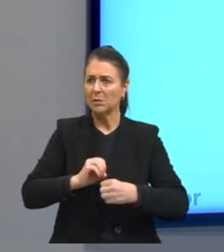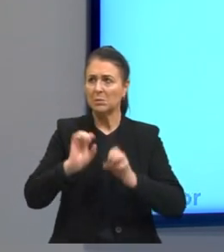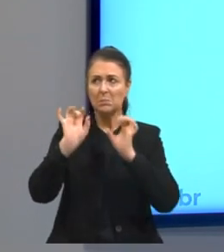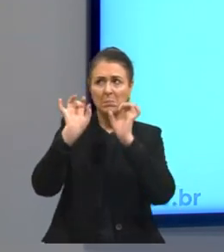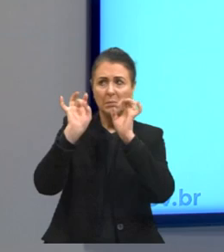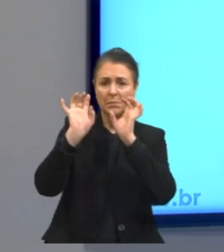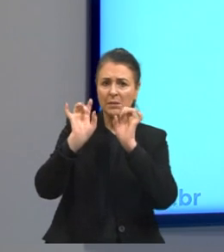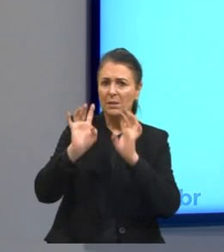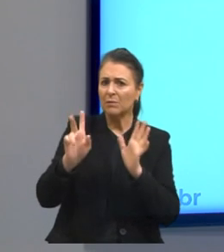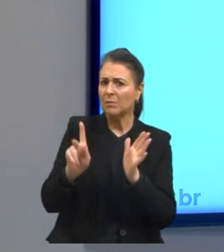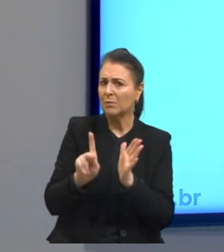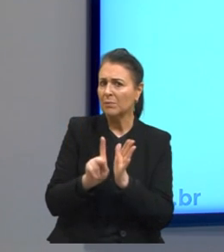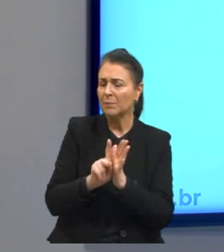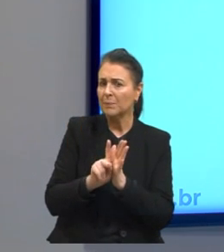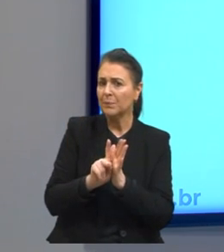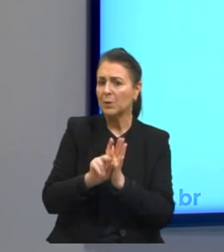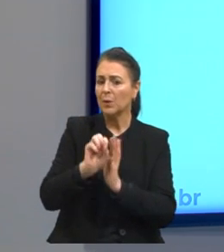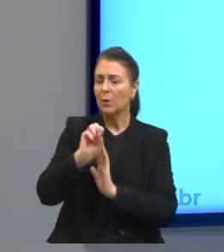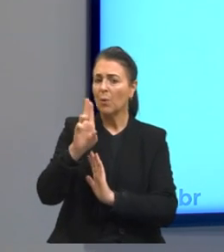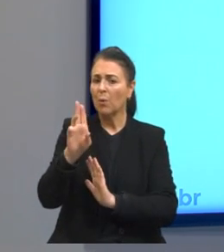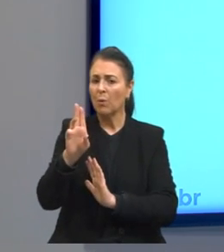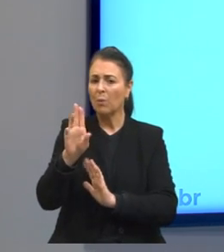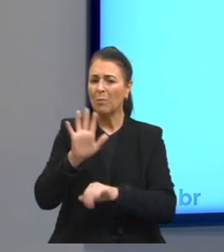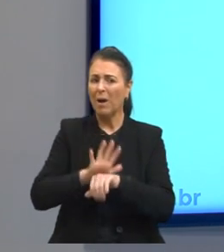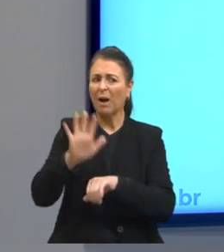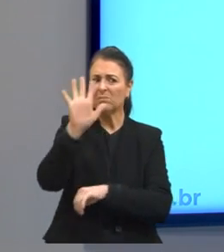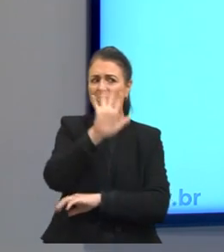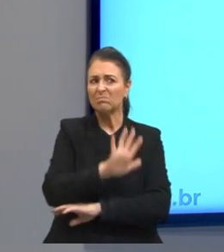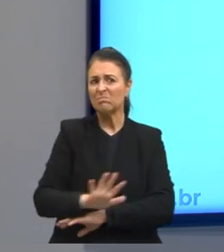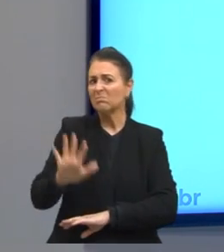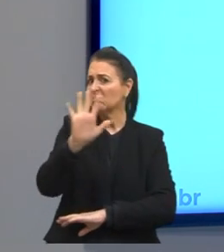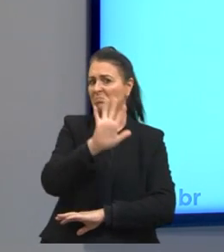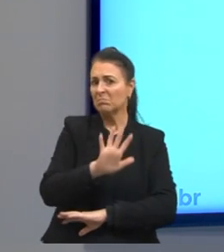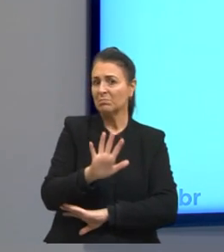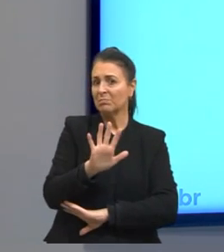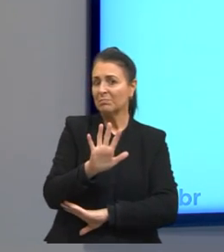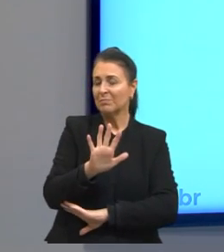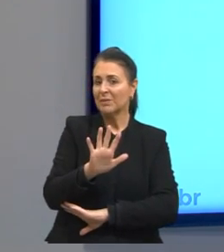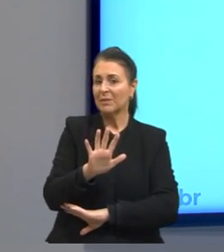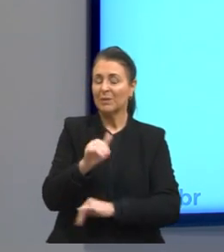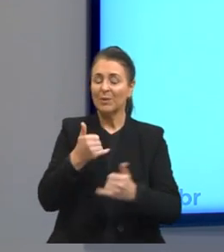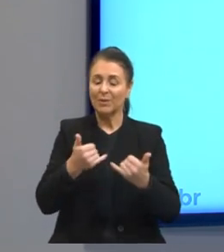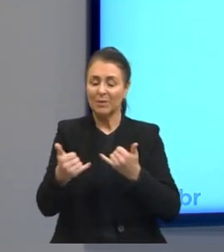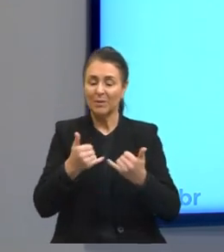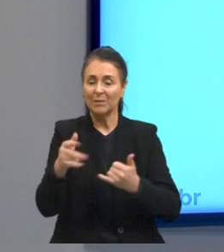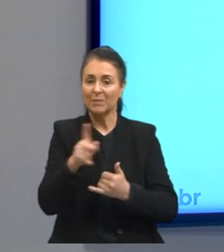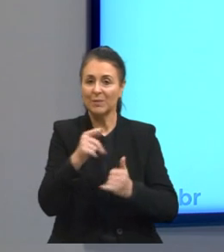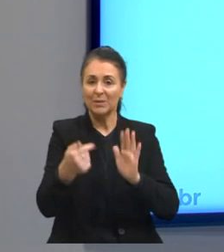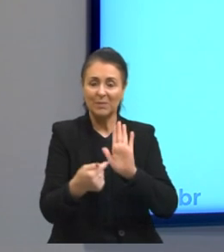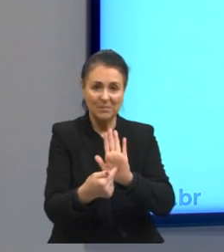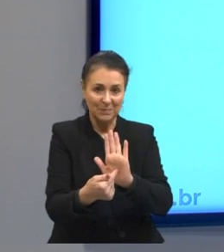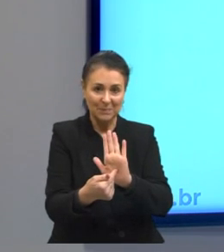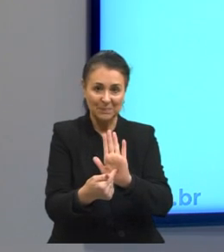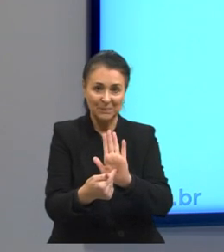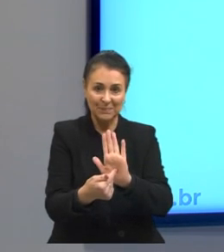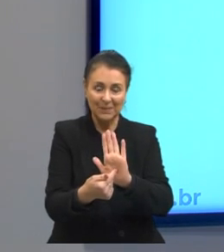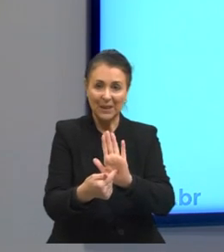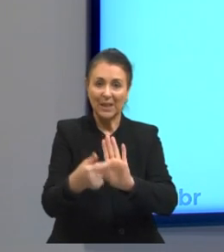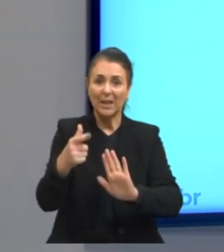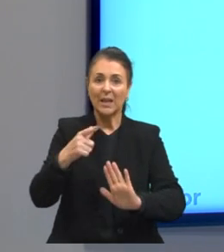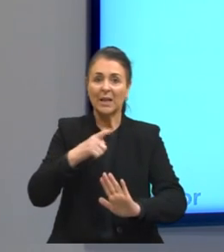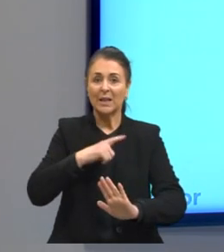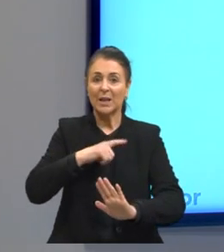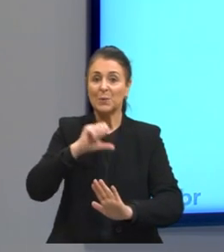ou seres mais genéricos, por assim dizer. Olha o exemplo ali. A gente tem o